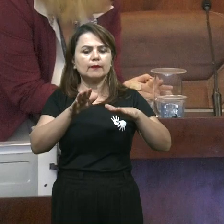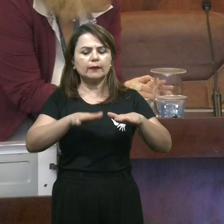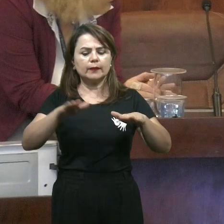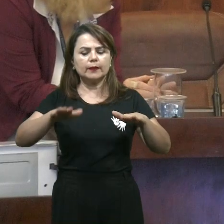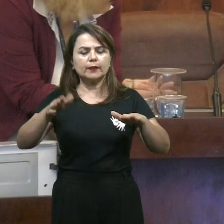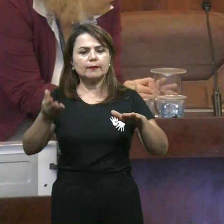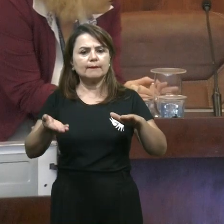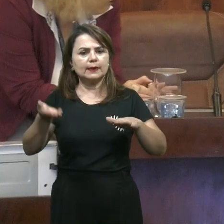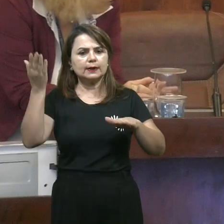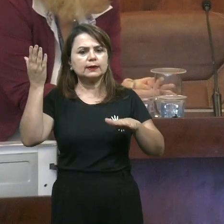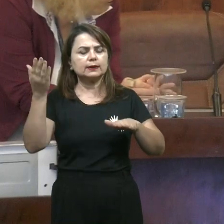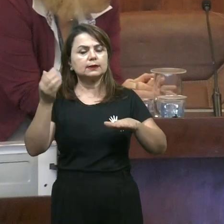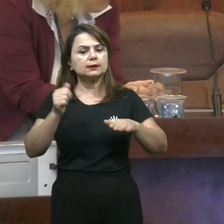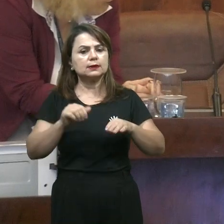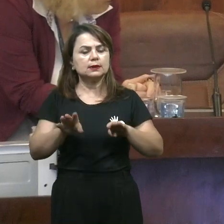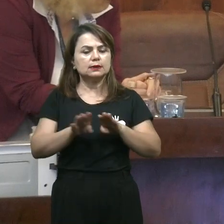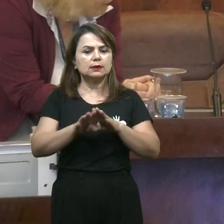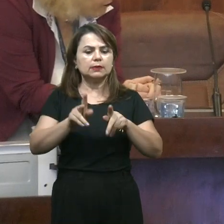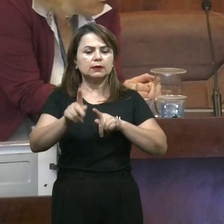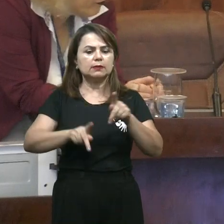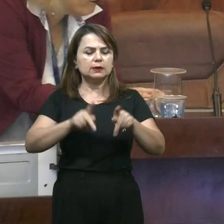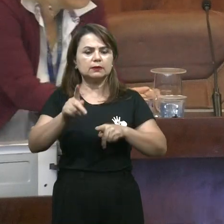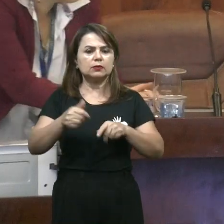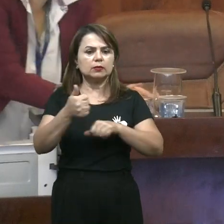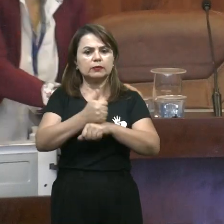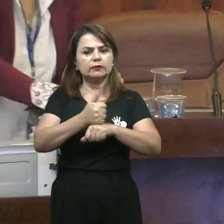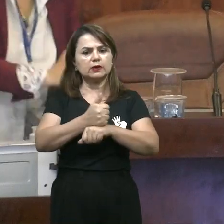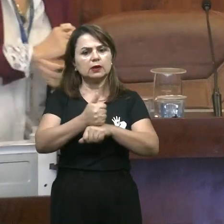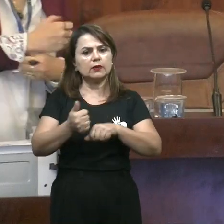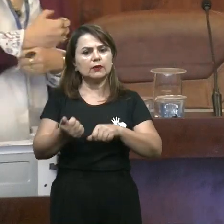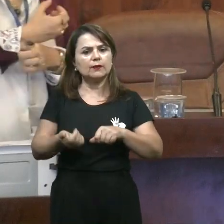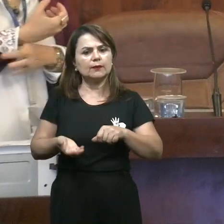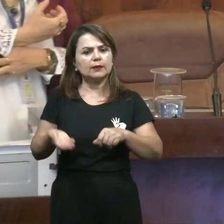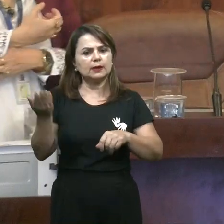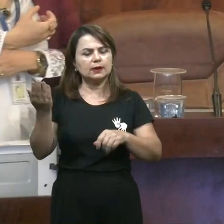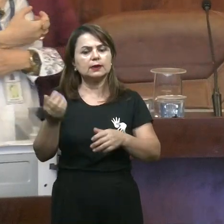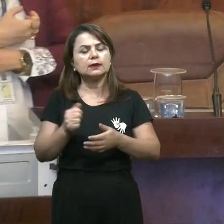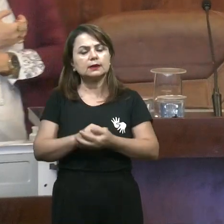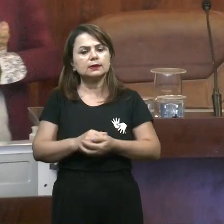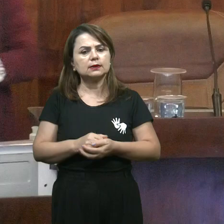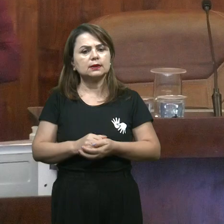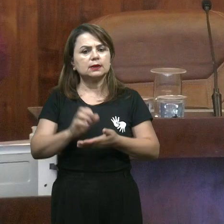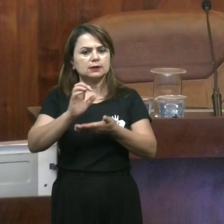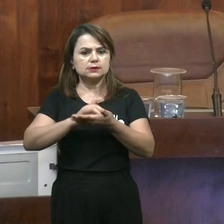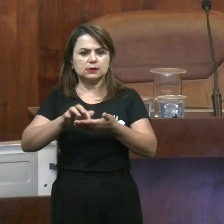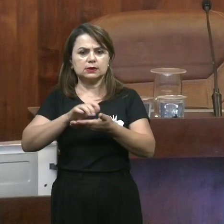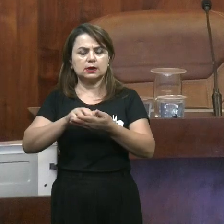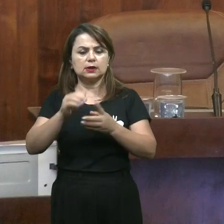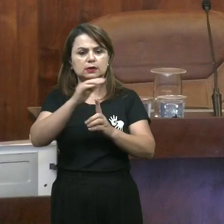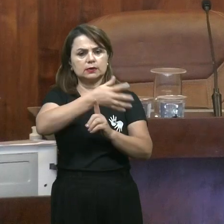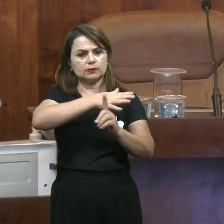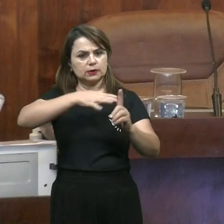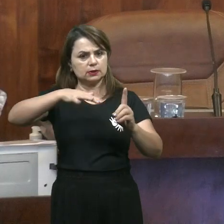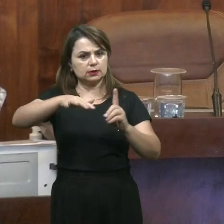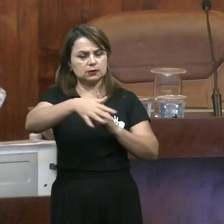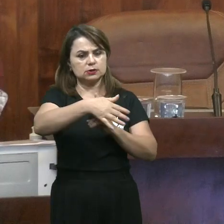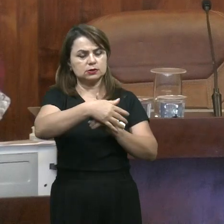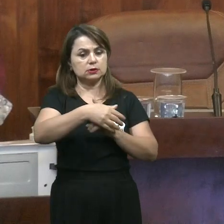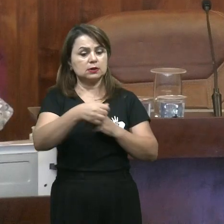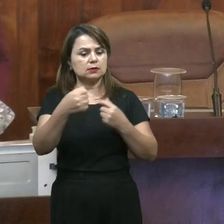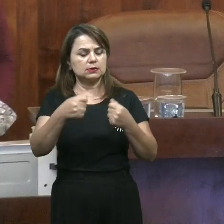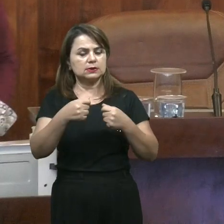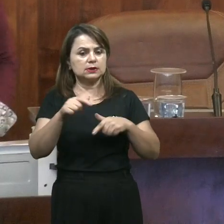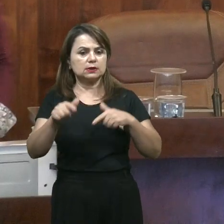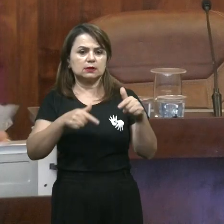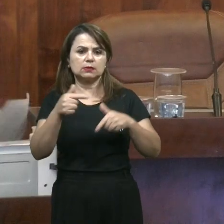pessoal e quadro de pessoal para a secretária municipal do meio ambiente, visando melhorias e agilidades do